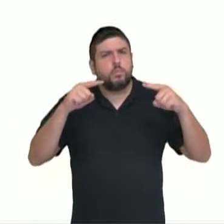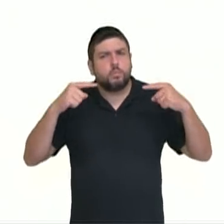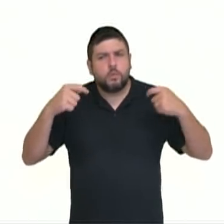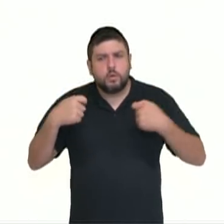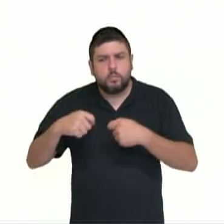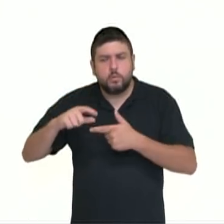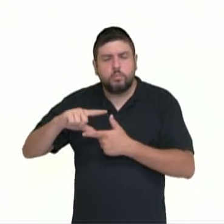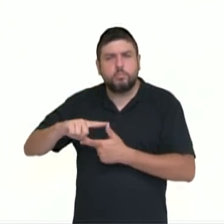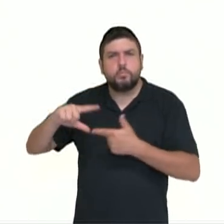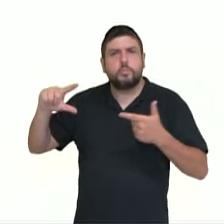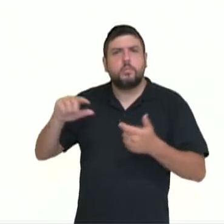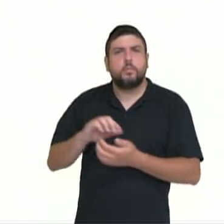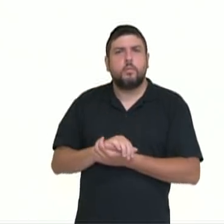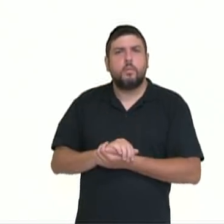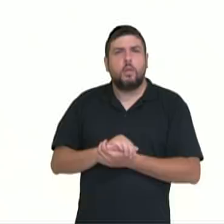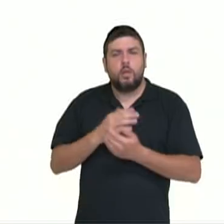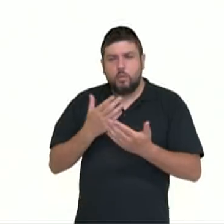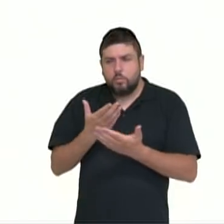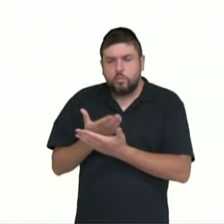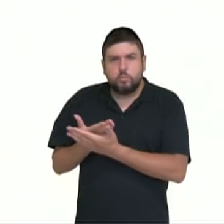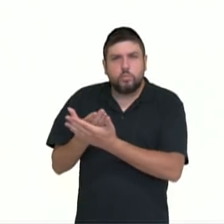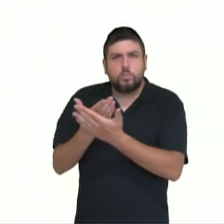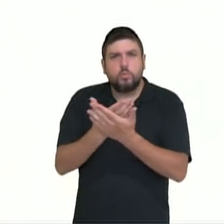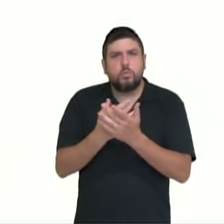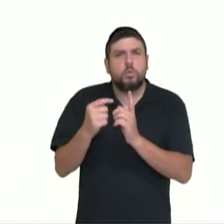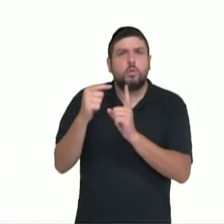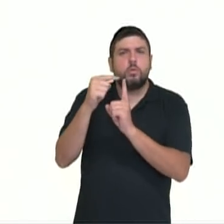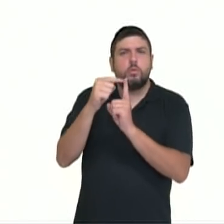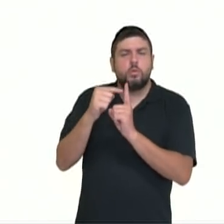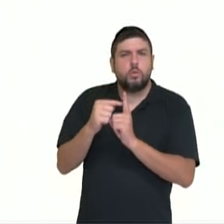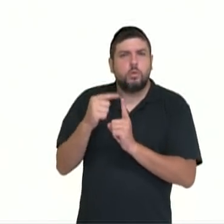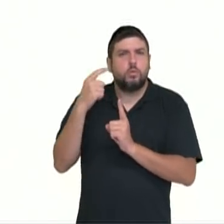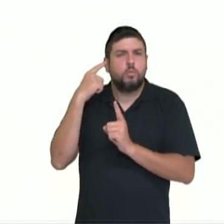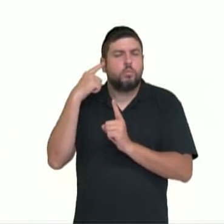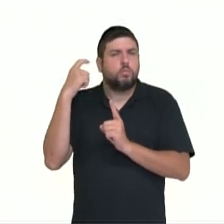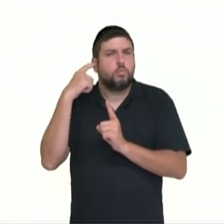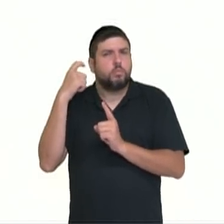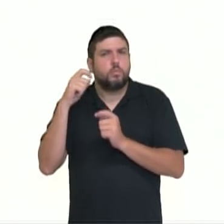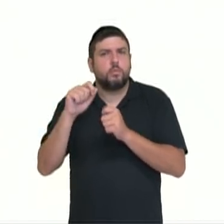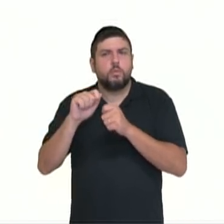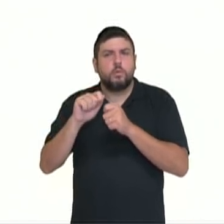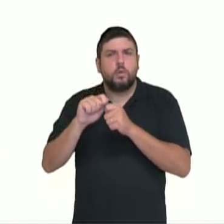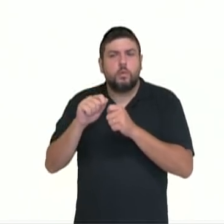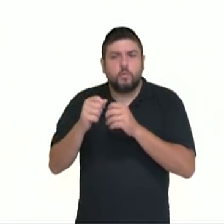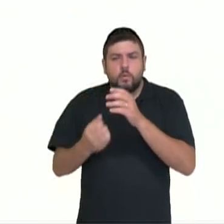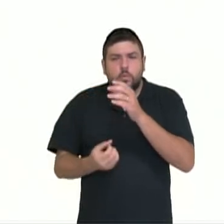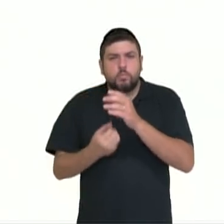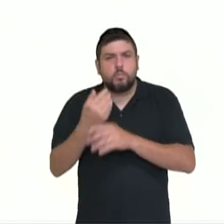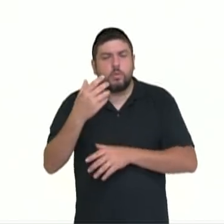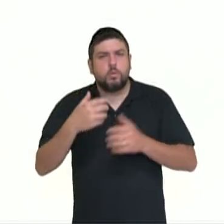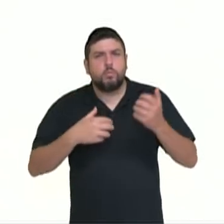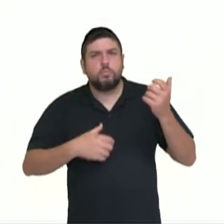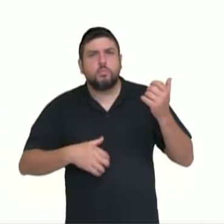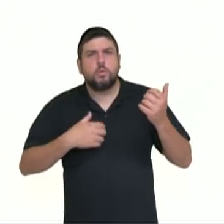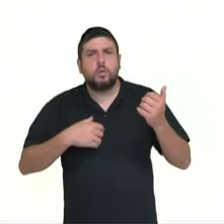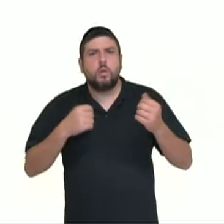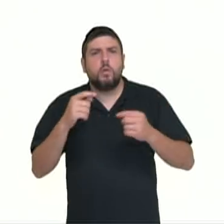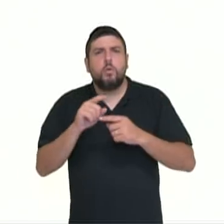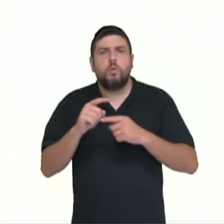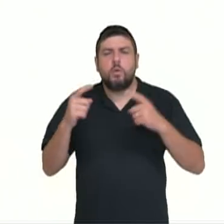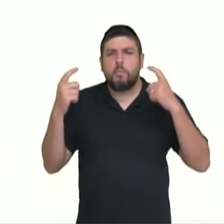de tipos de ruídos existentes e construiu instrumentos capazes de produzir esses sons.